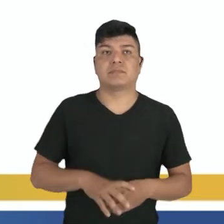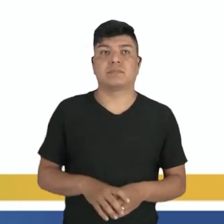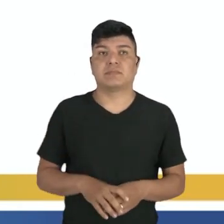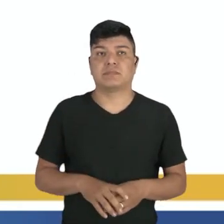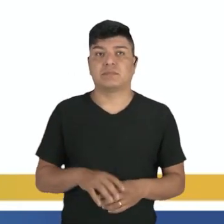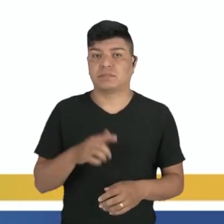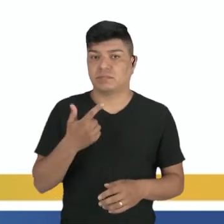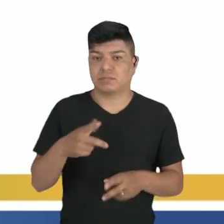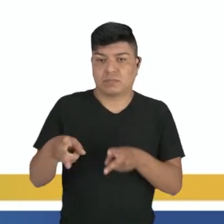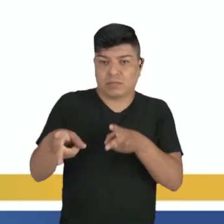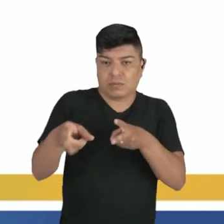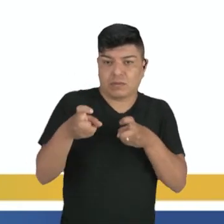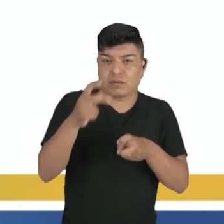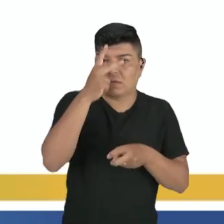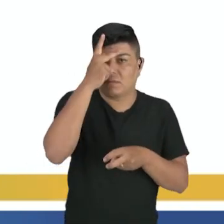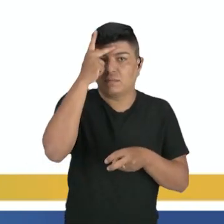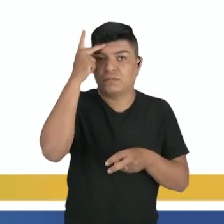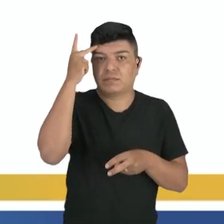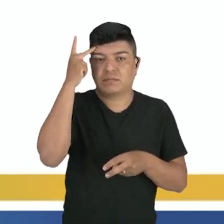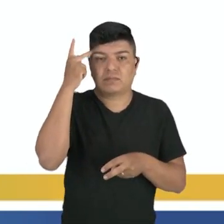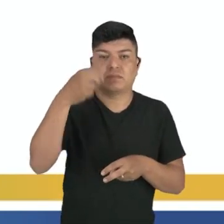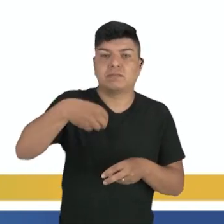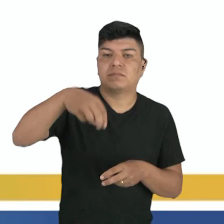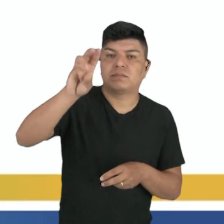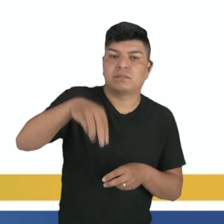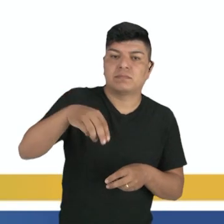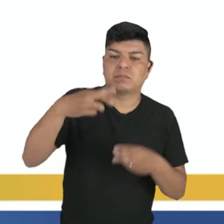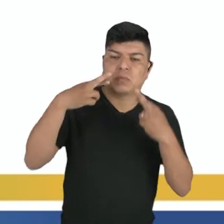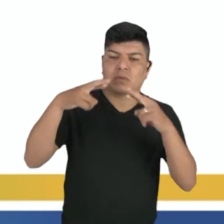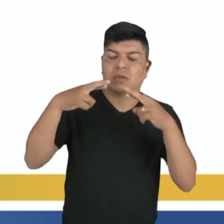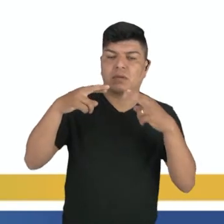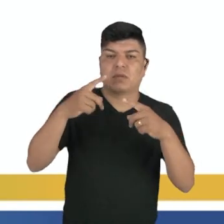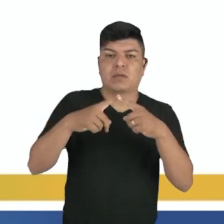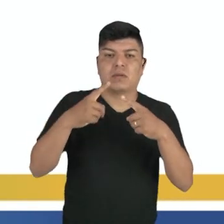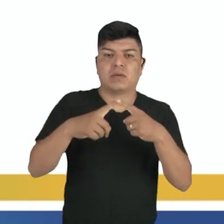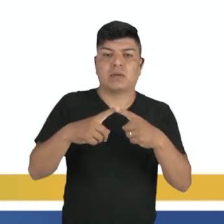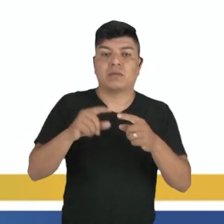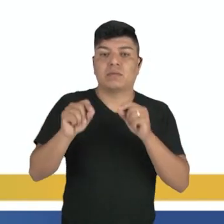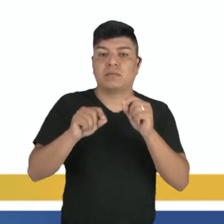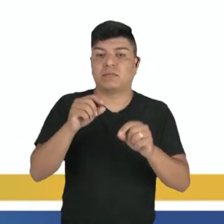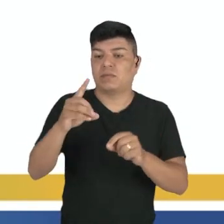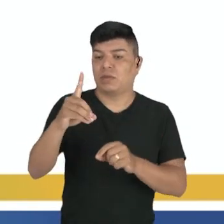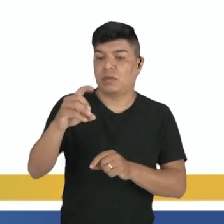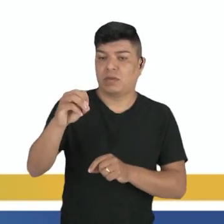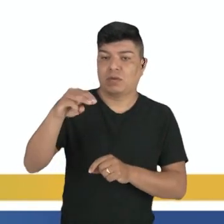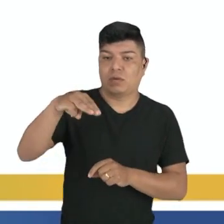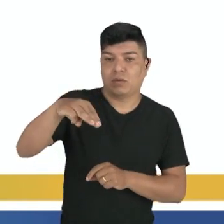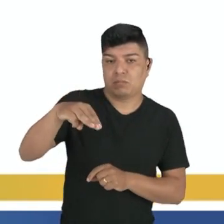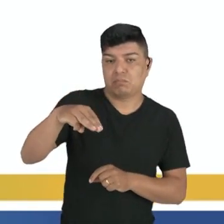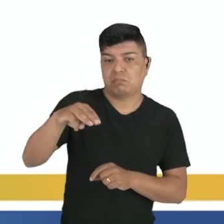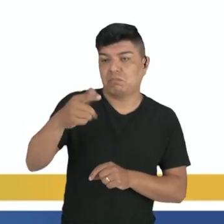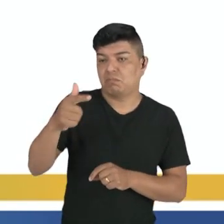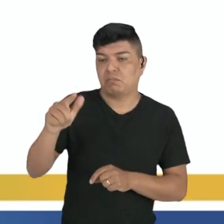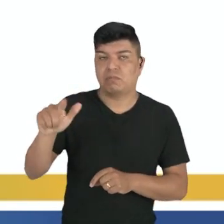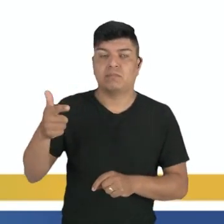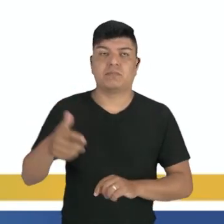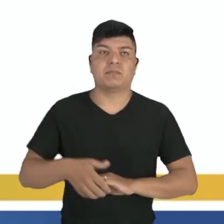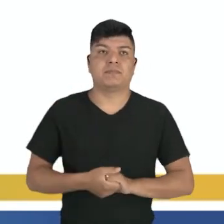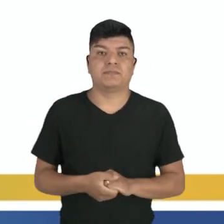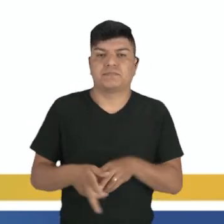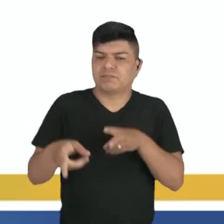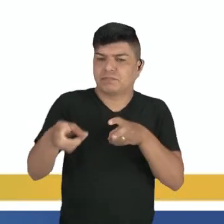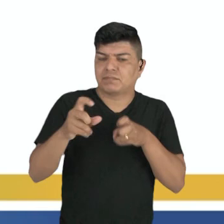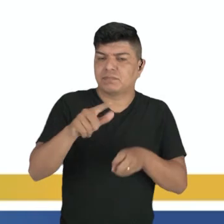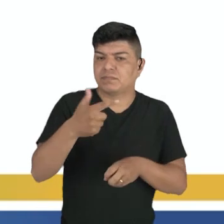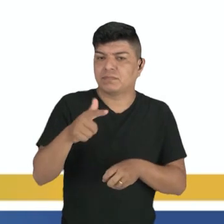Não há identificação da pessoa a quem o eu lírico critica, pois ela é chamada de Dom Fulano. Não há identificação